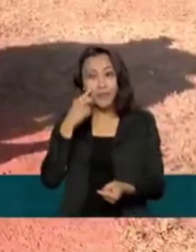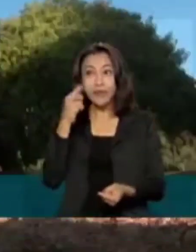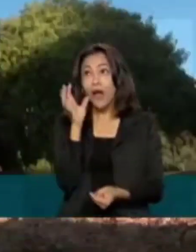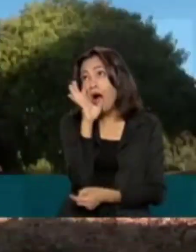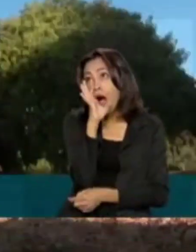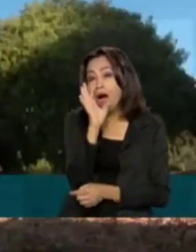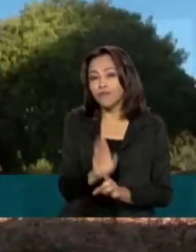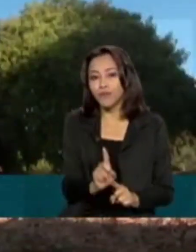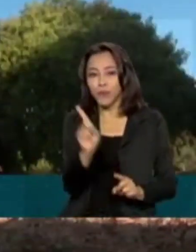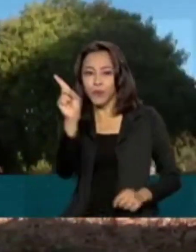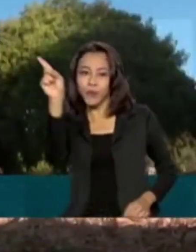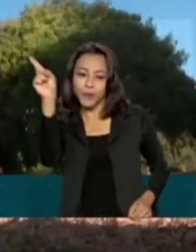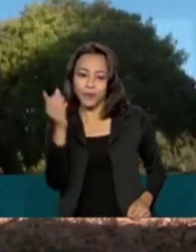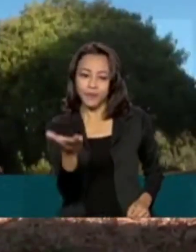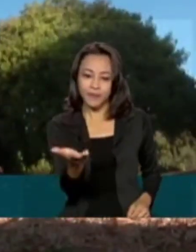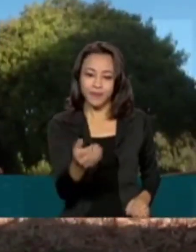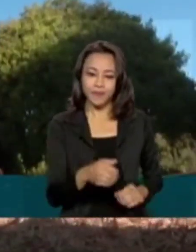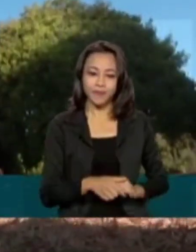lançamento.